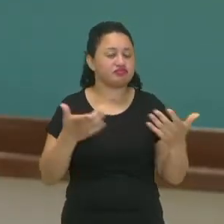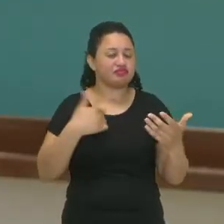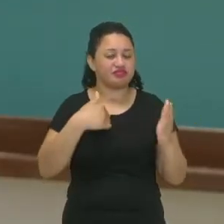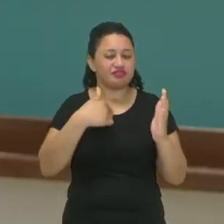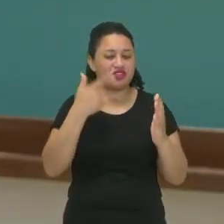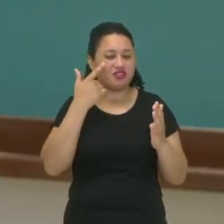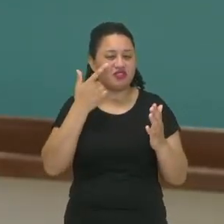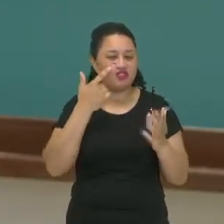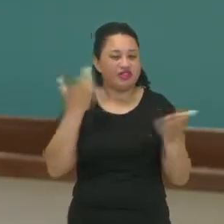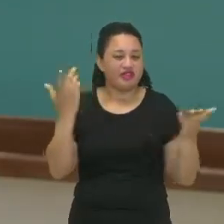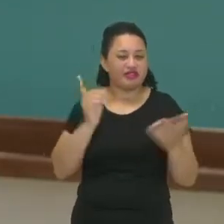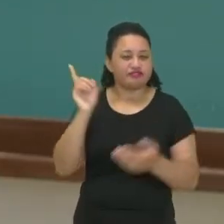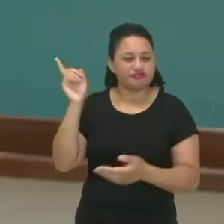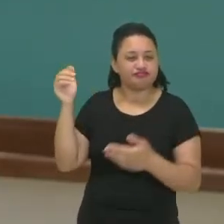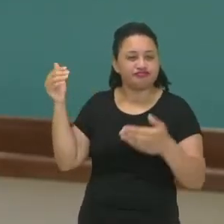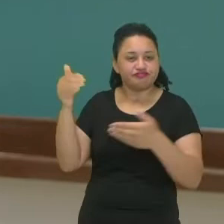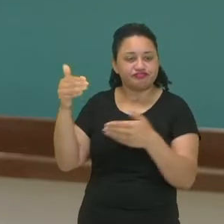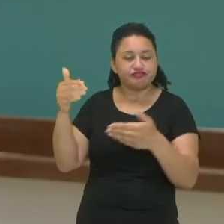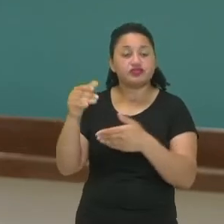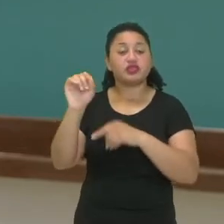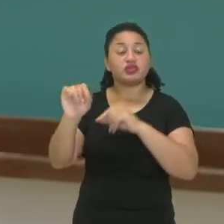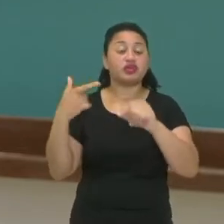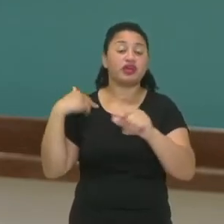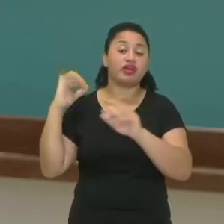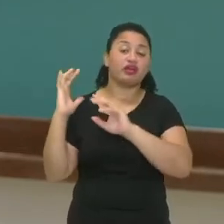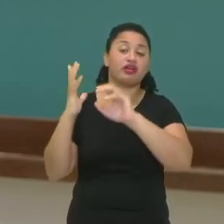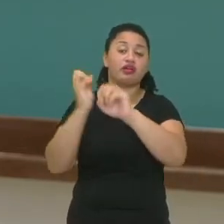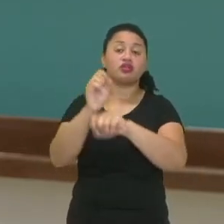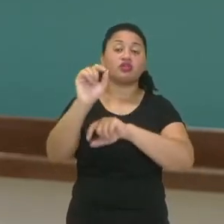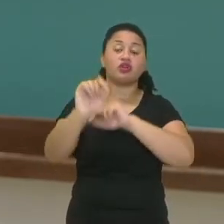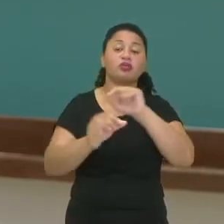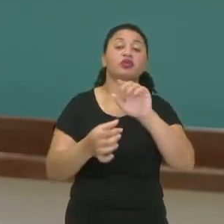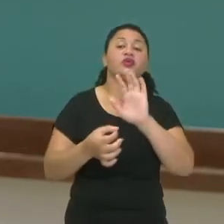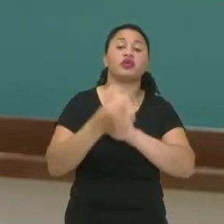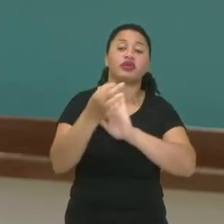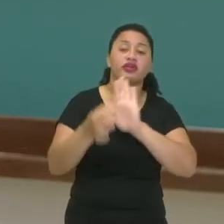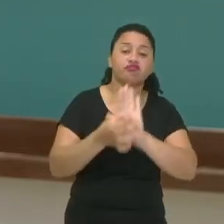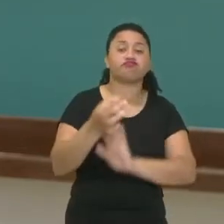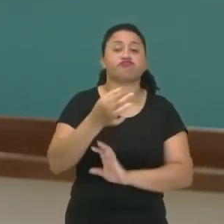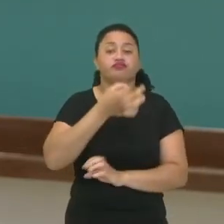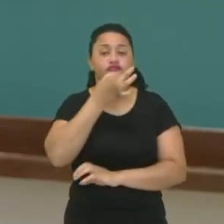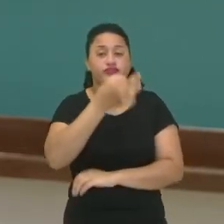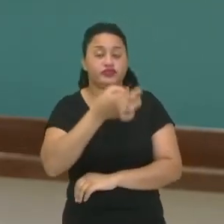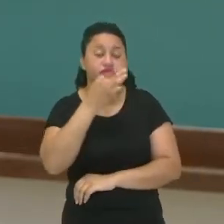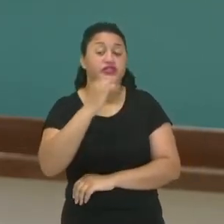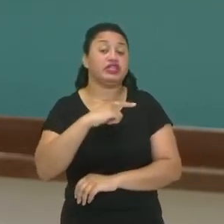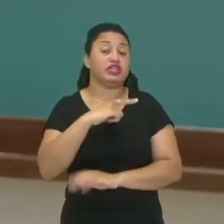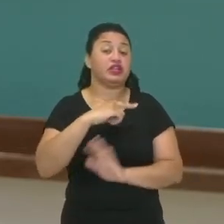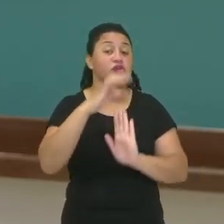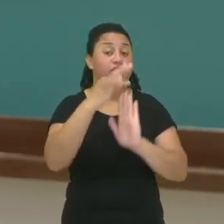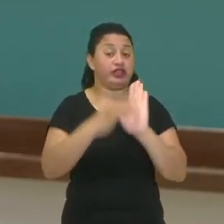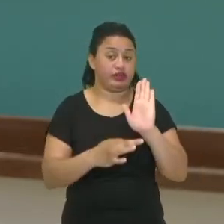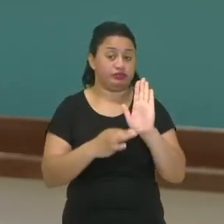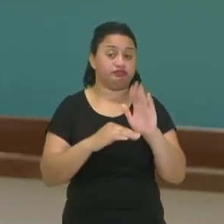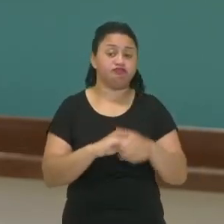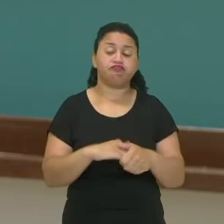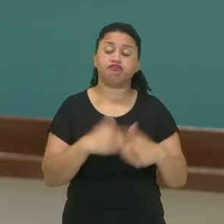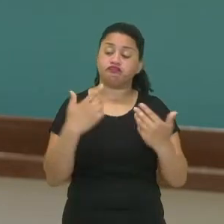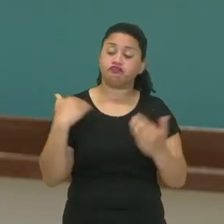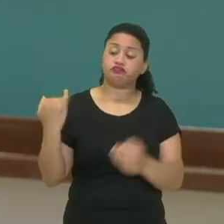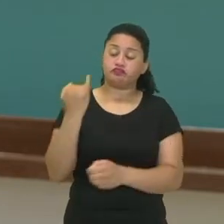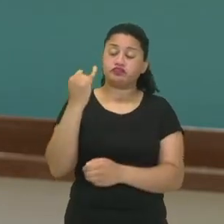de ver nesse slide aqui, ele está retomando a argumentação, como é que ela se desenvolve no texto. Então a gente viu